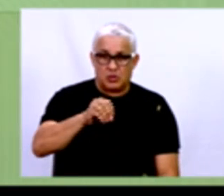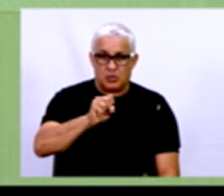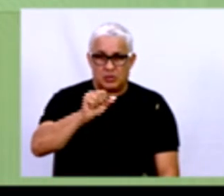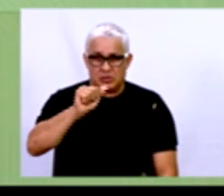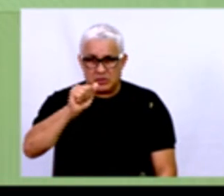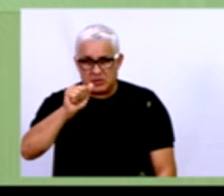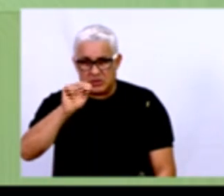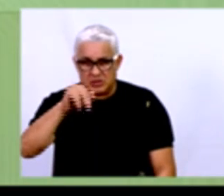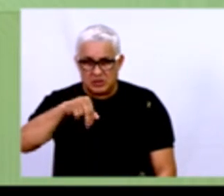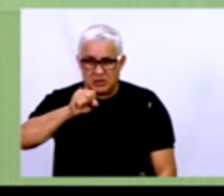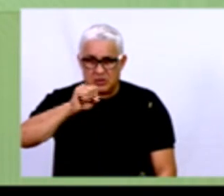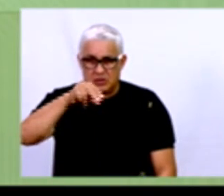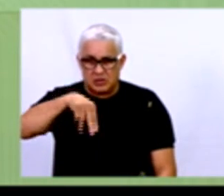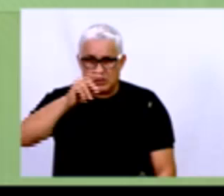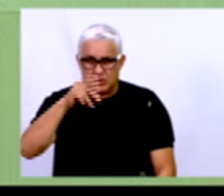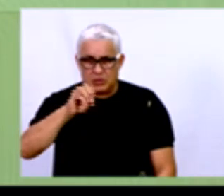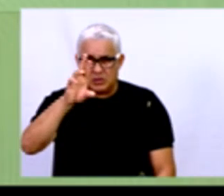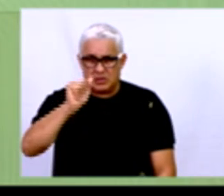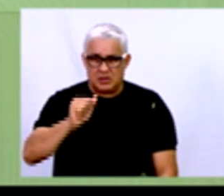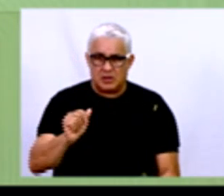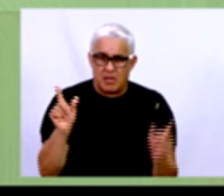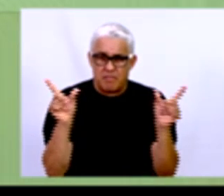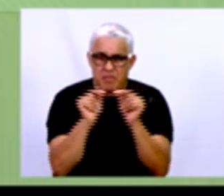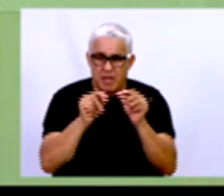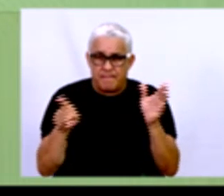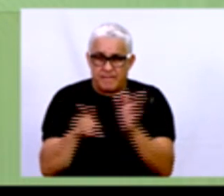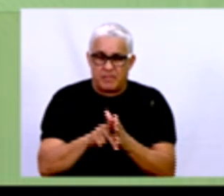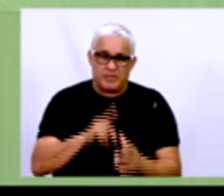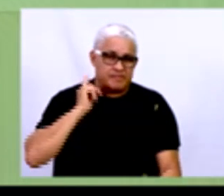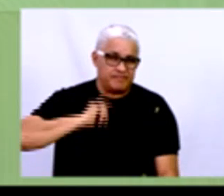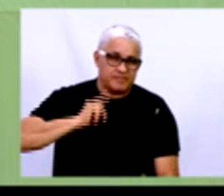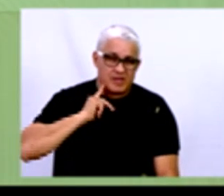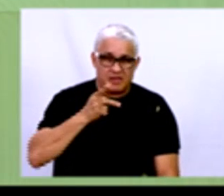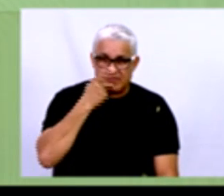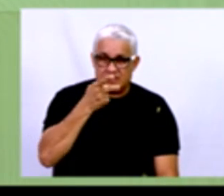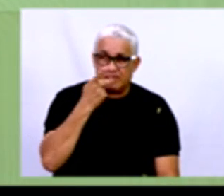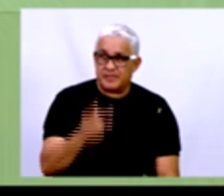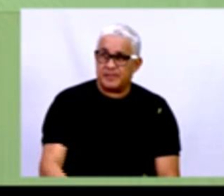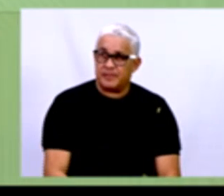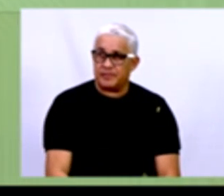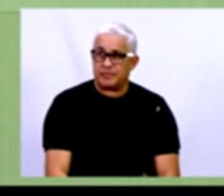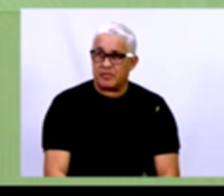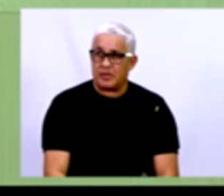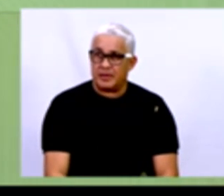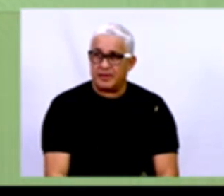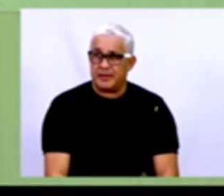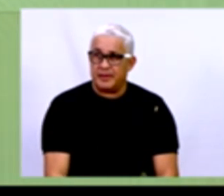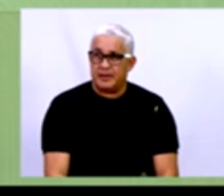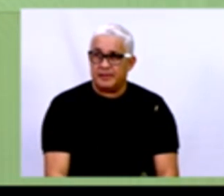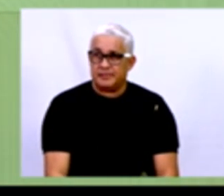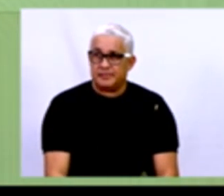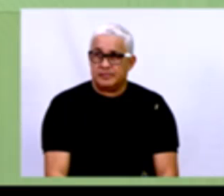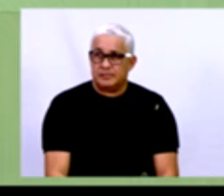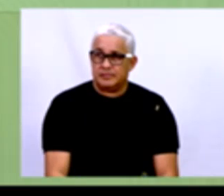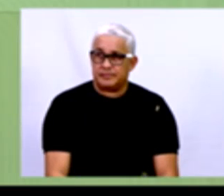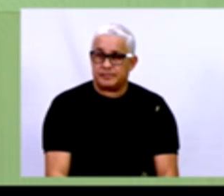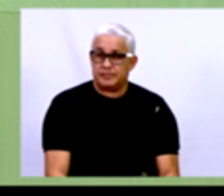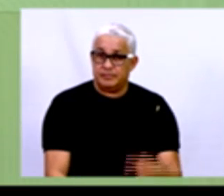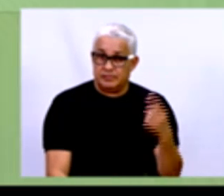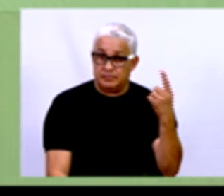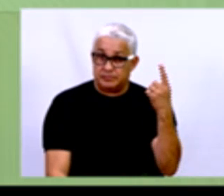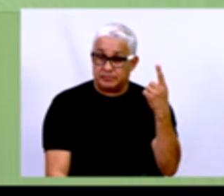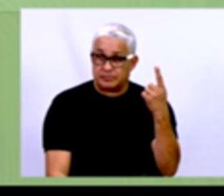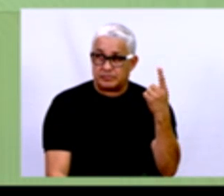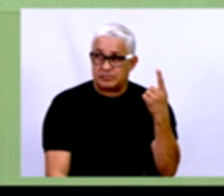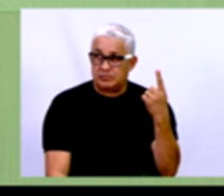é o ponto de ônibus mais pertinho? Sobre a tira, analise as afirmativas. Bem, a